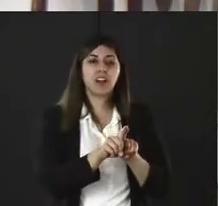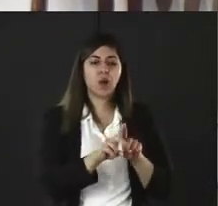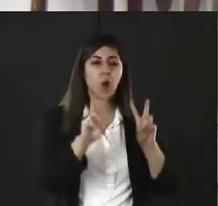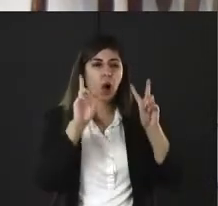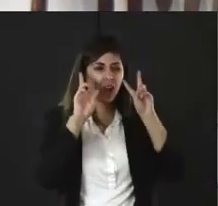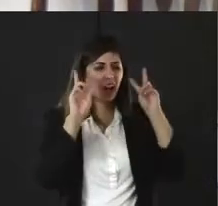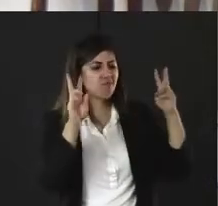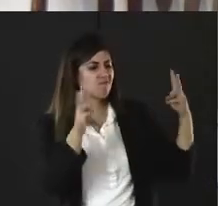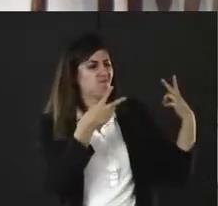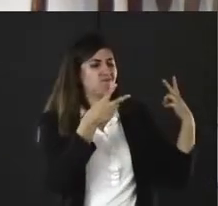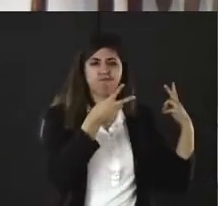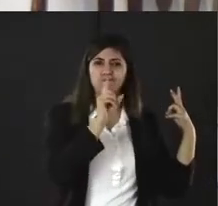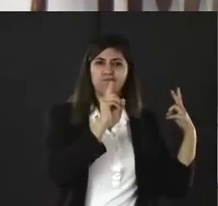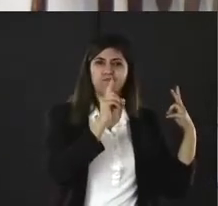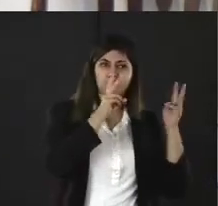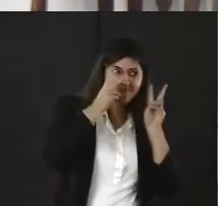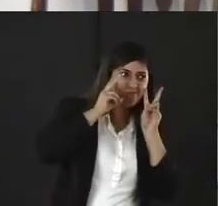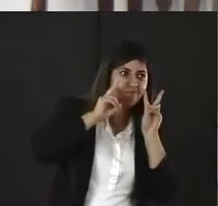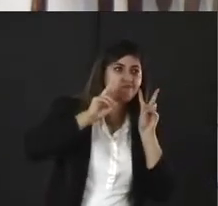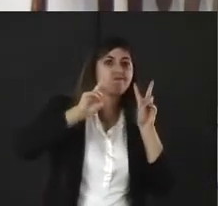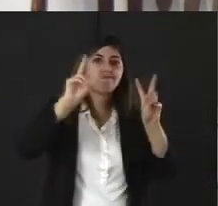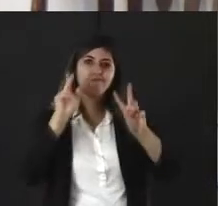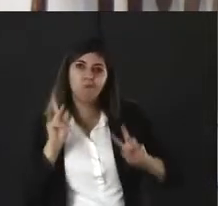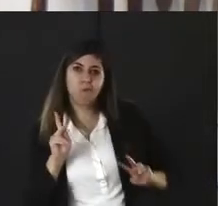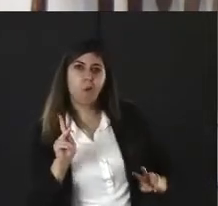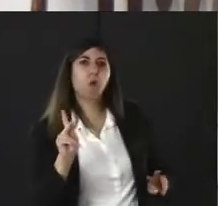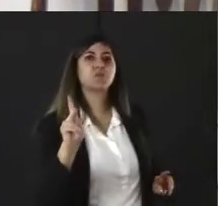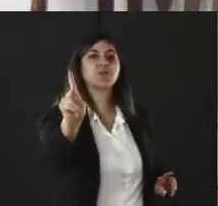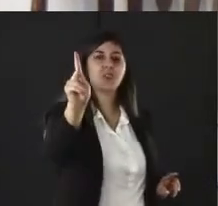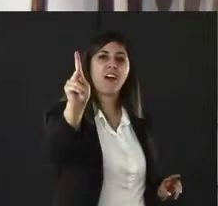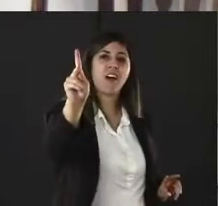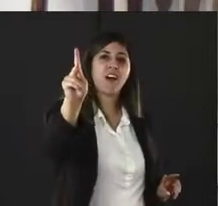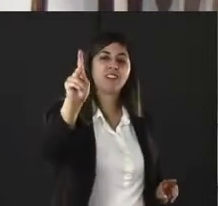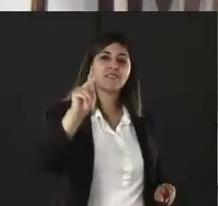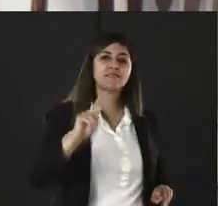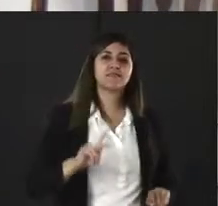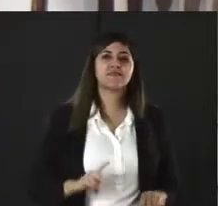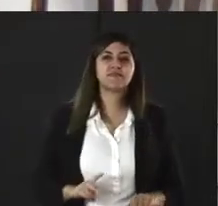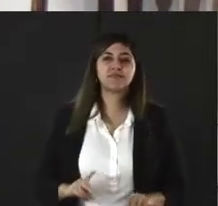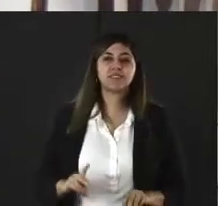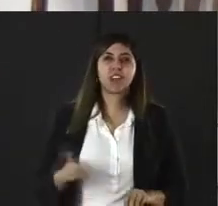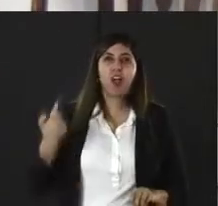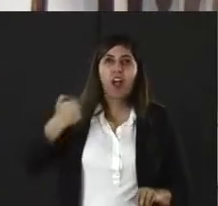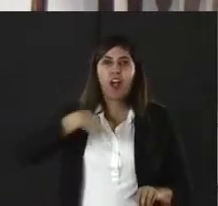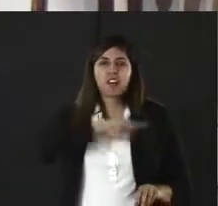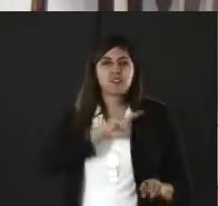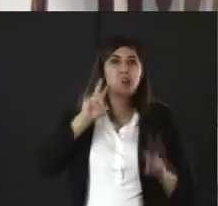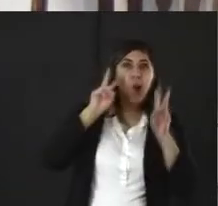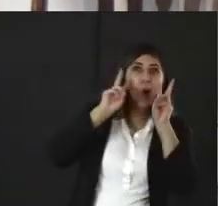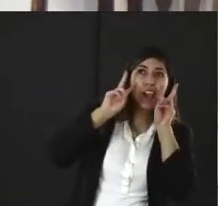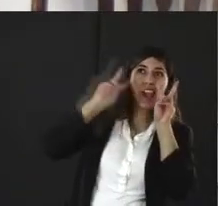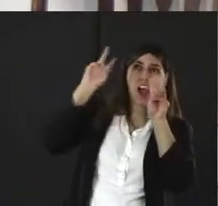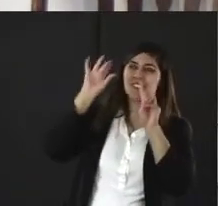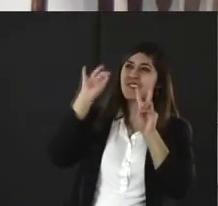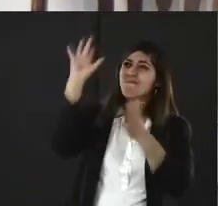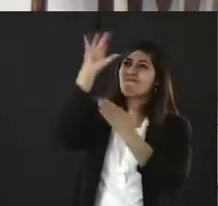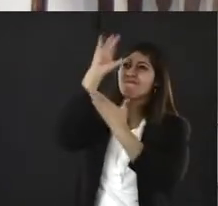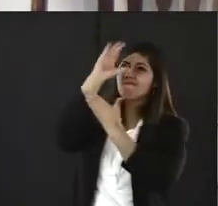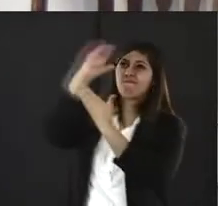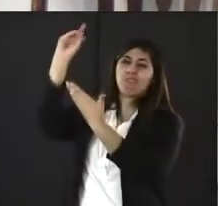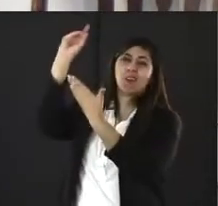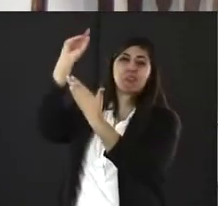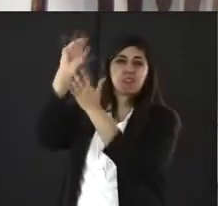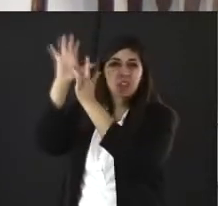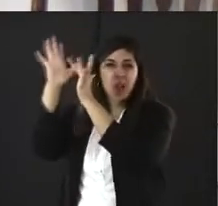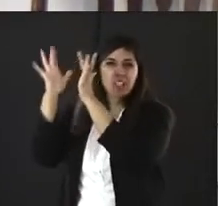trás como cantamos era tempo de olhar para cristo e nada mais